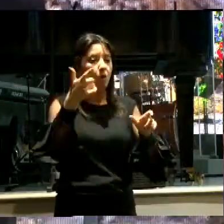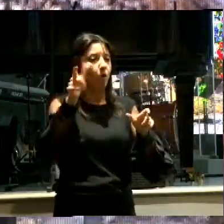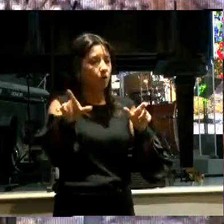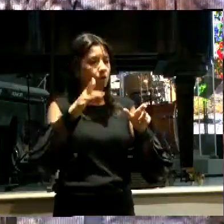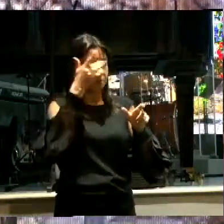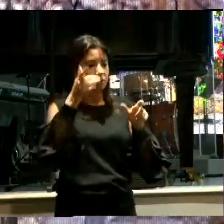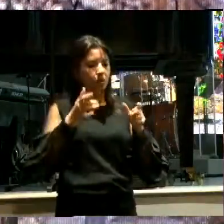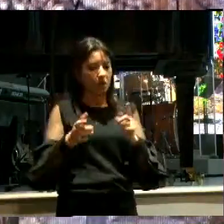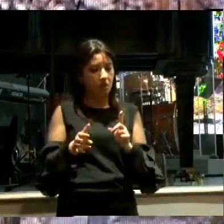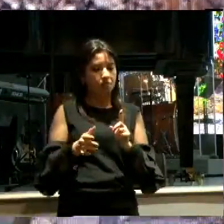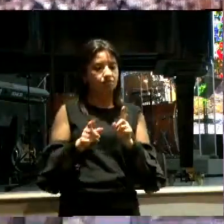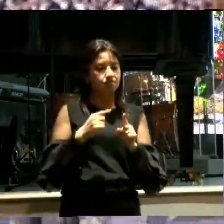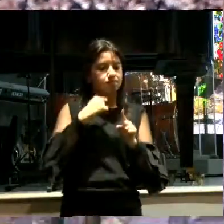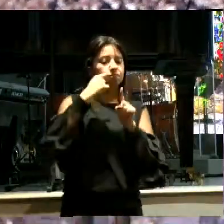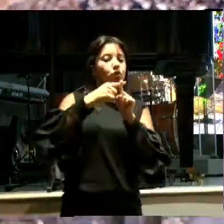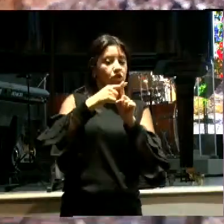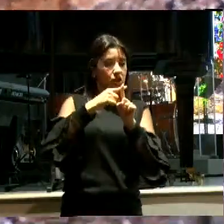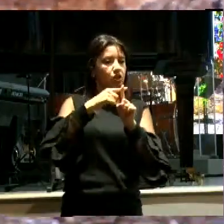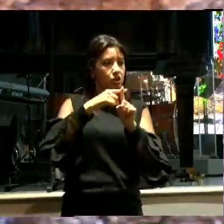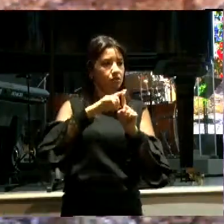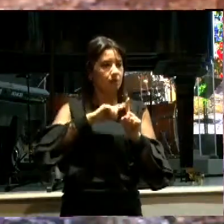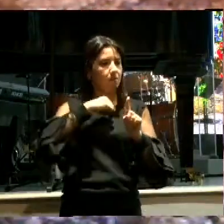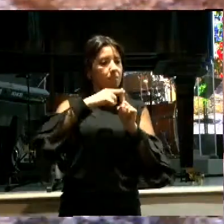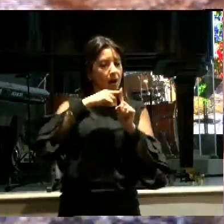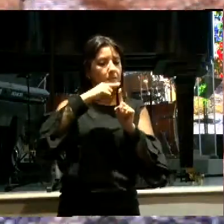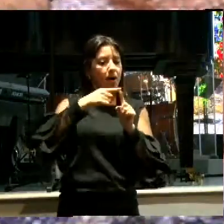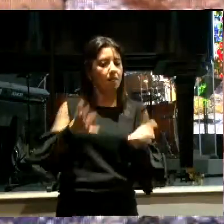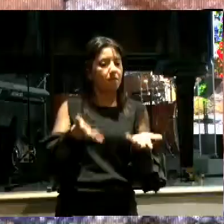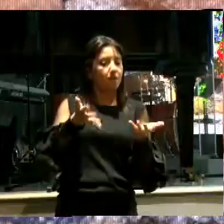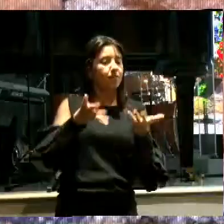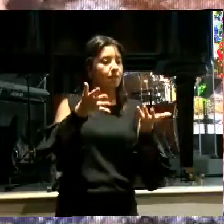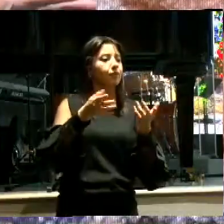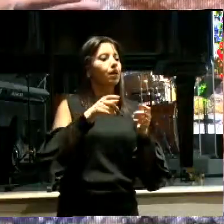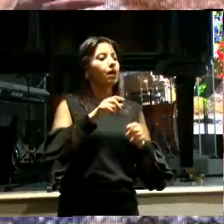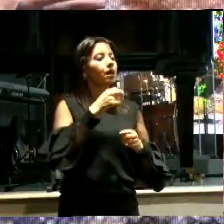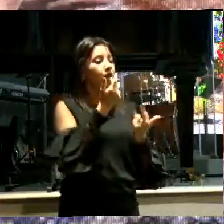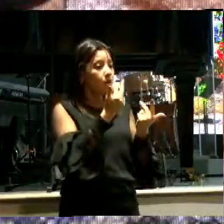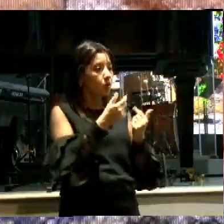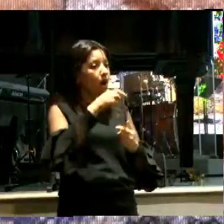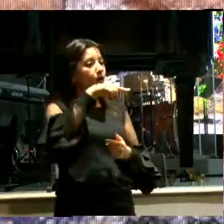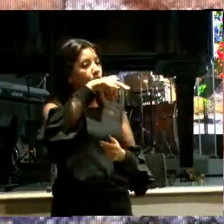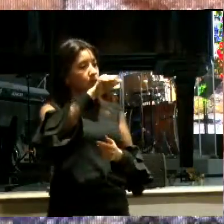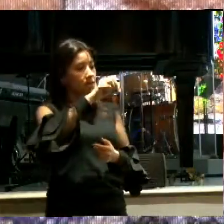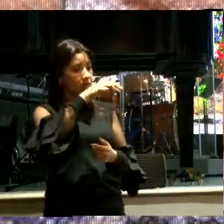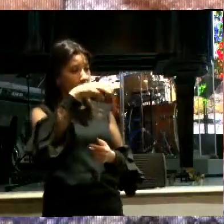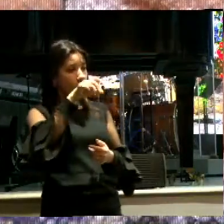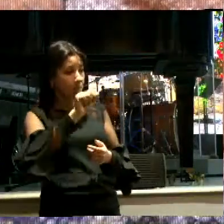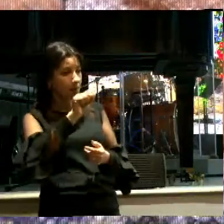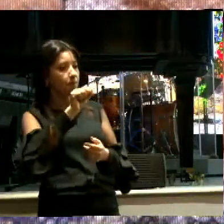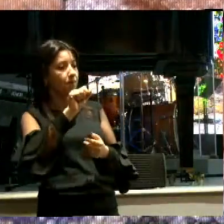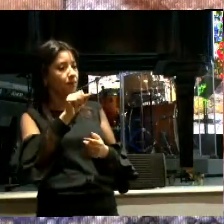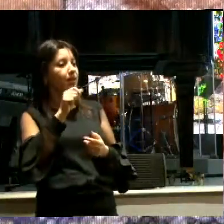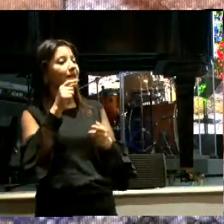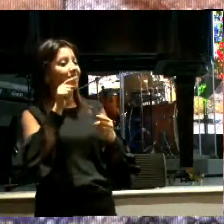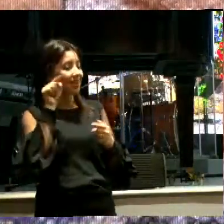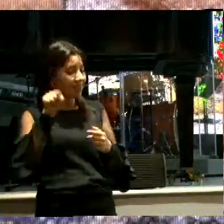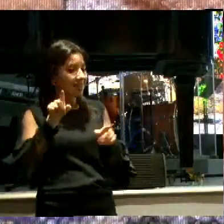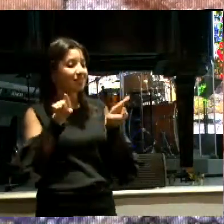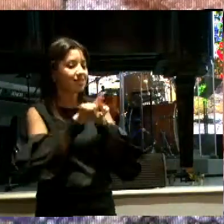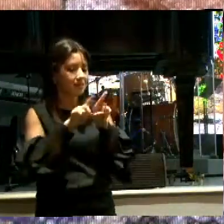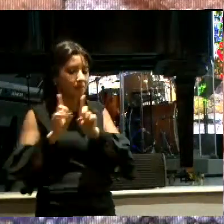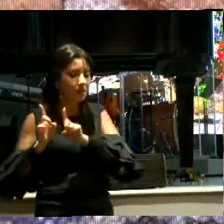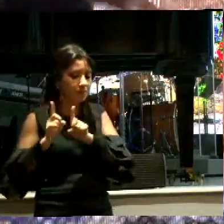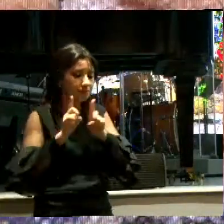otimistas, como Naamã andava com pessoas que fizeram a diferença na hora da cura.